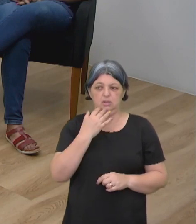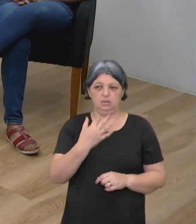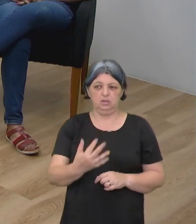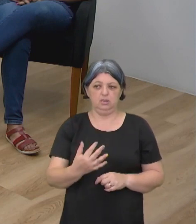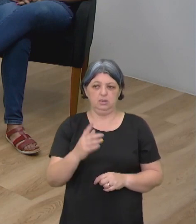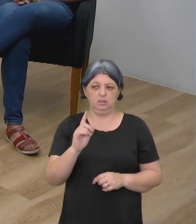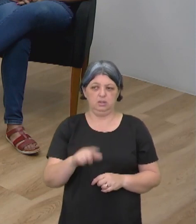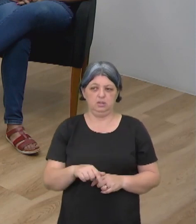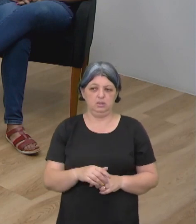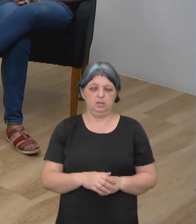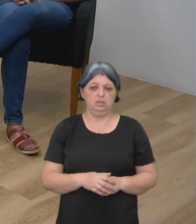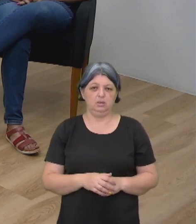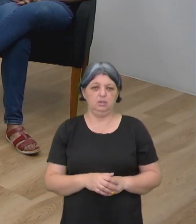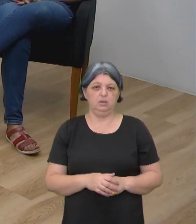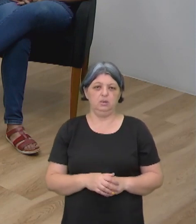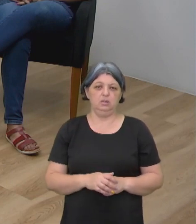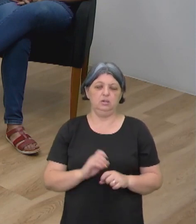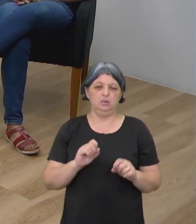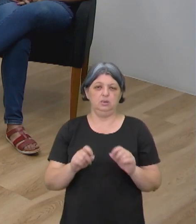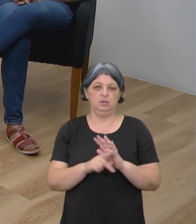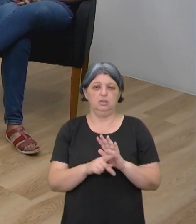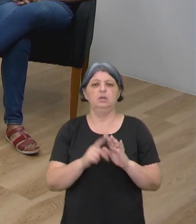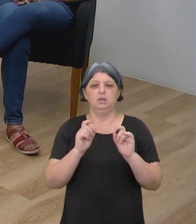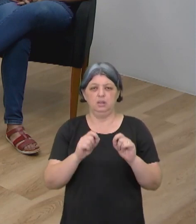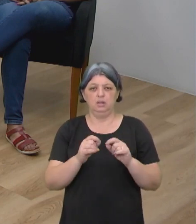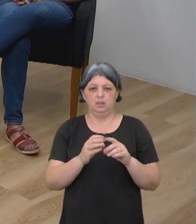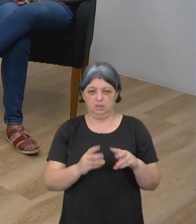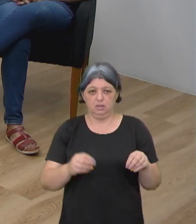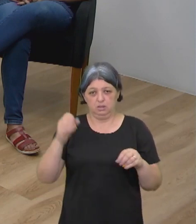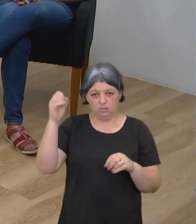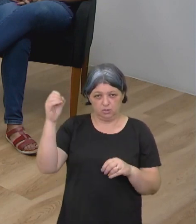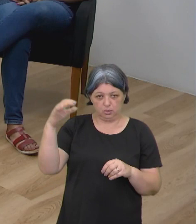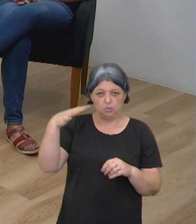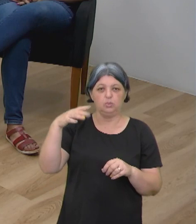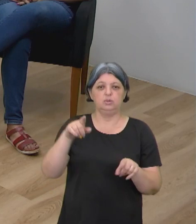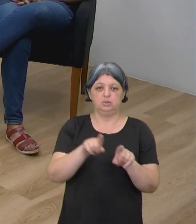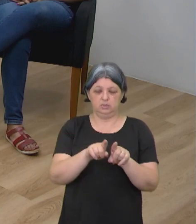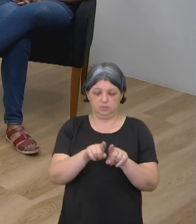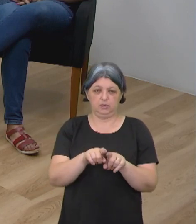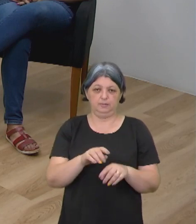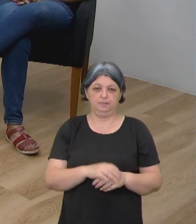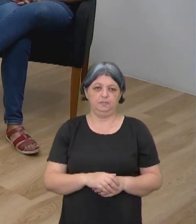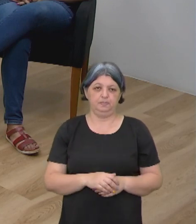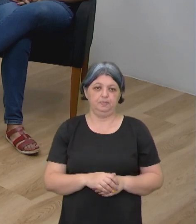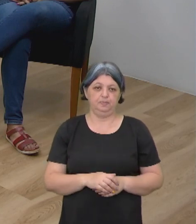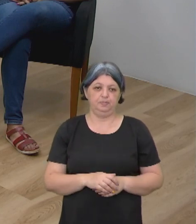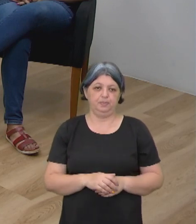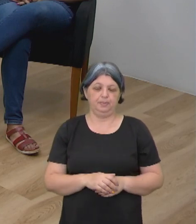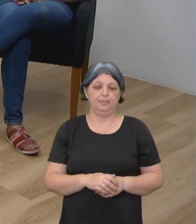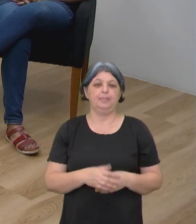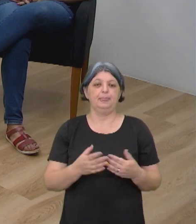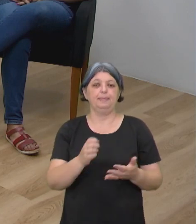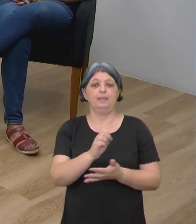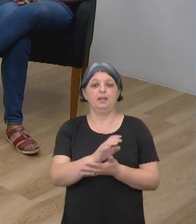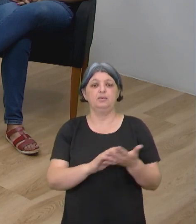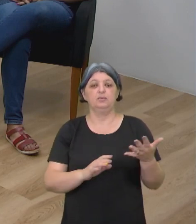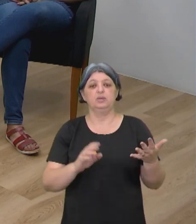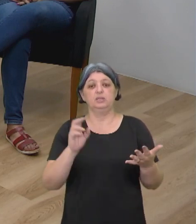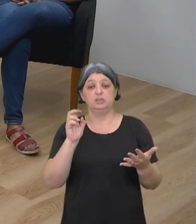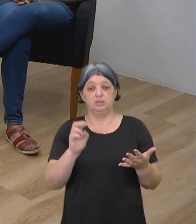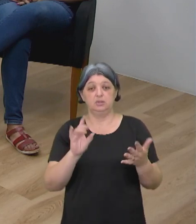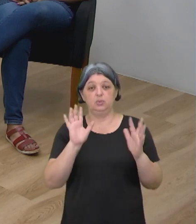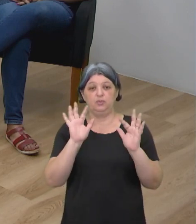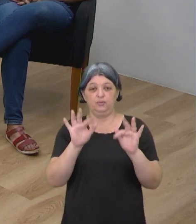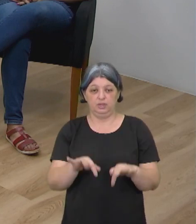som é mais legal. O do som é mais legal. Aí, mas só existe do som? Não, da luz também, o efeito Doppler da luz. Aí o que acontece? Na atividade 5 foi a